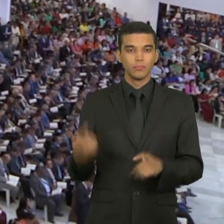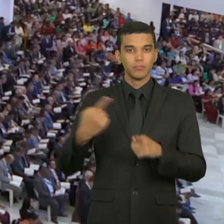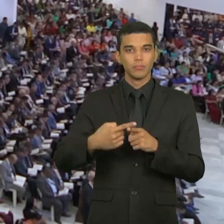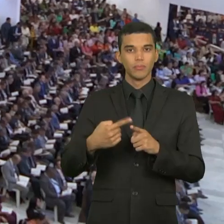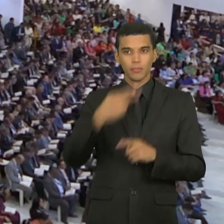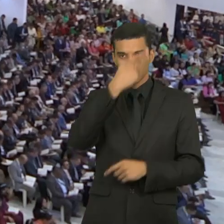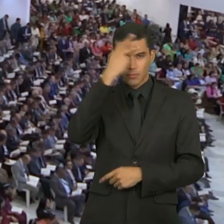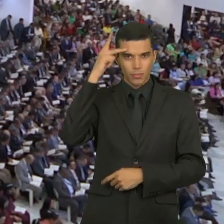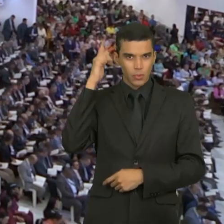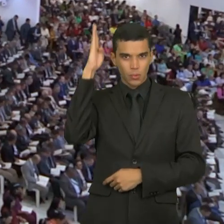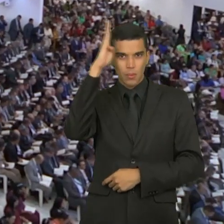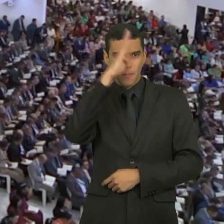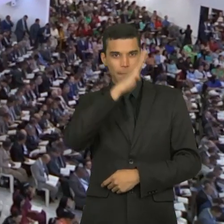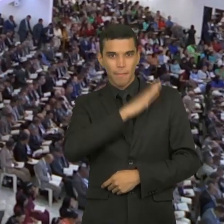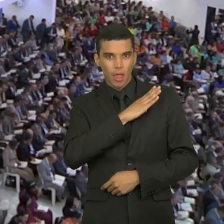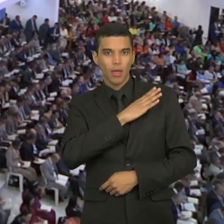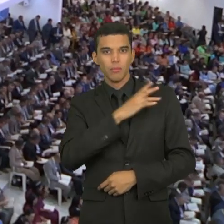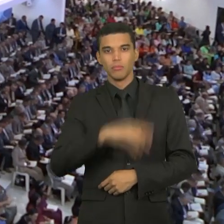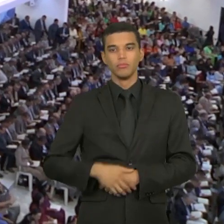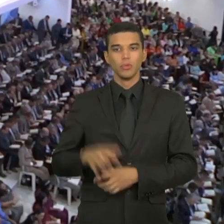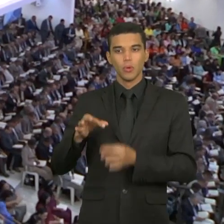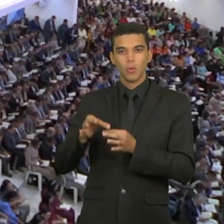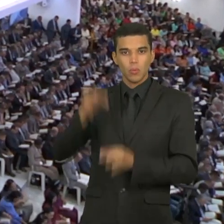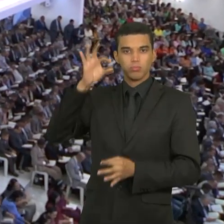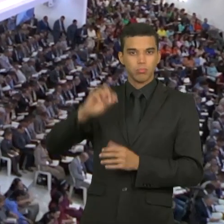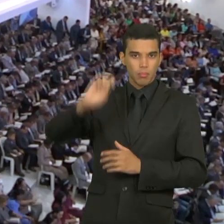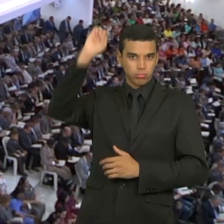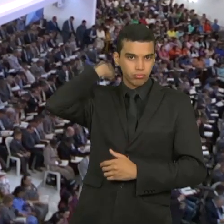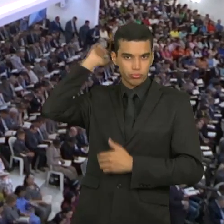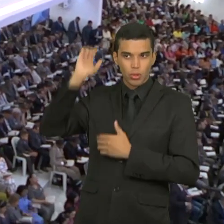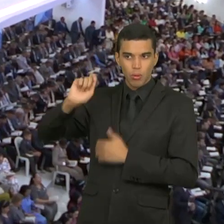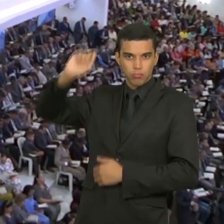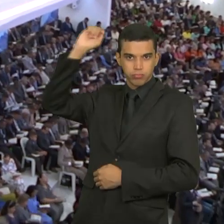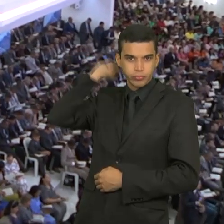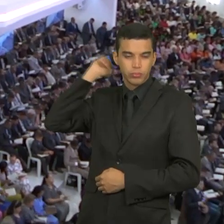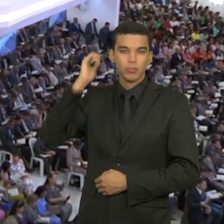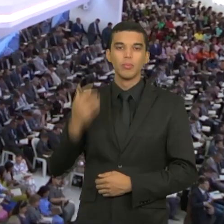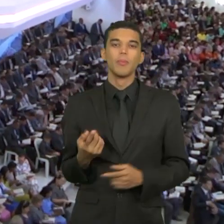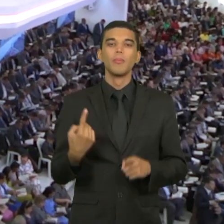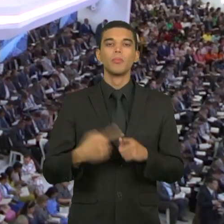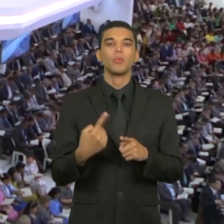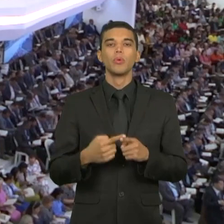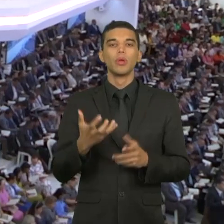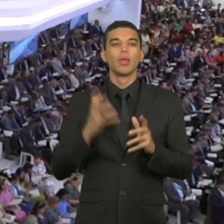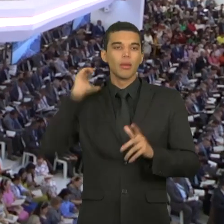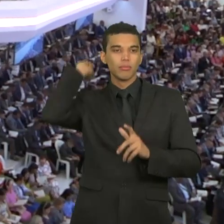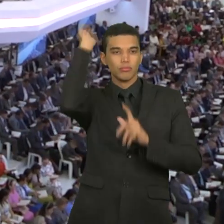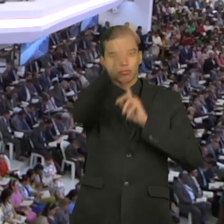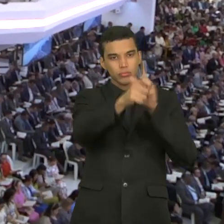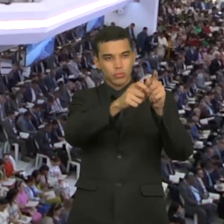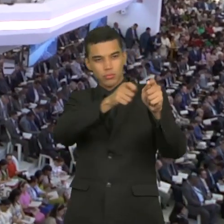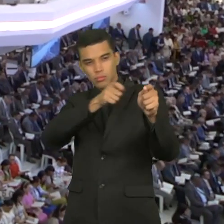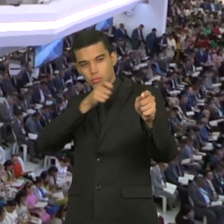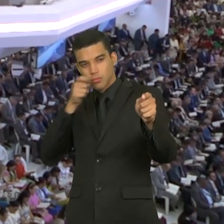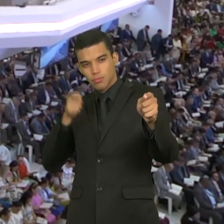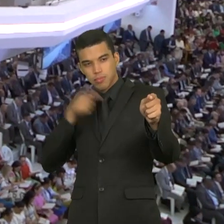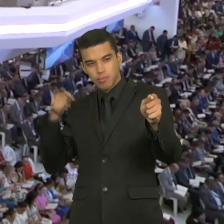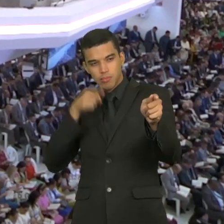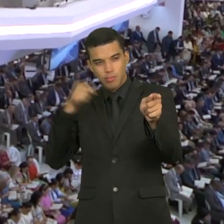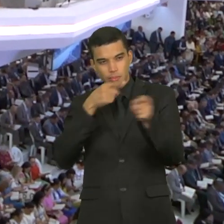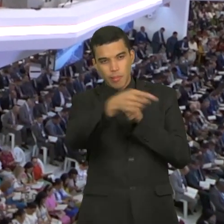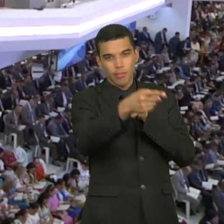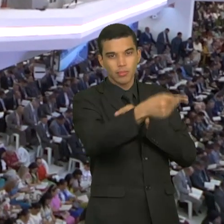as flechas na corda para com elas a tirarem as ocultas aos retos de